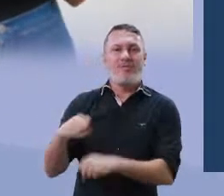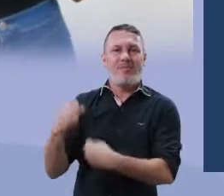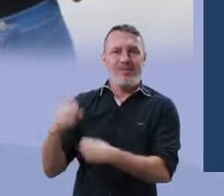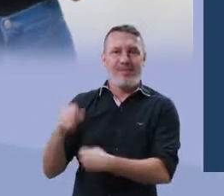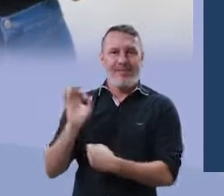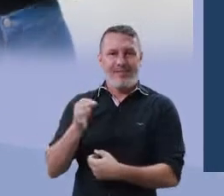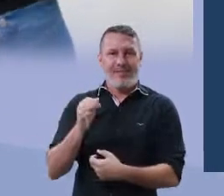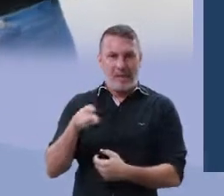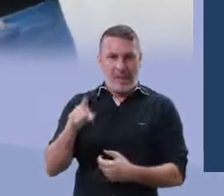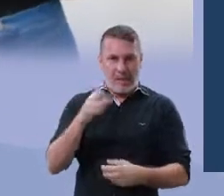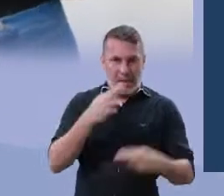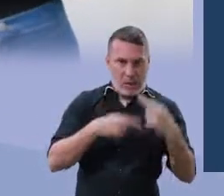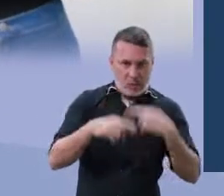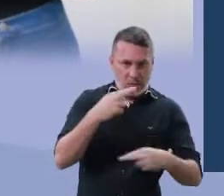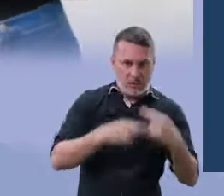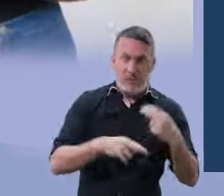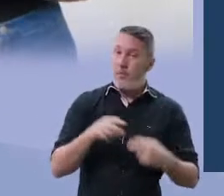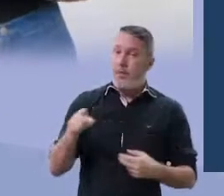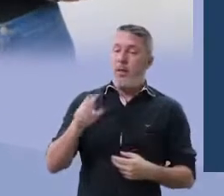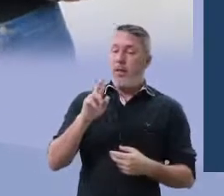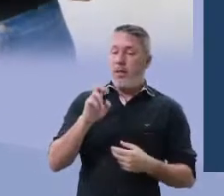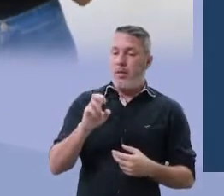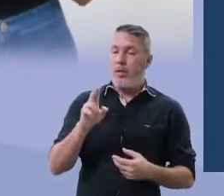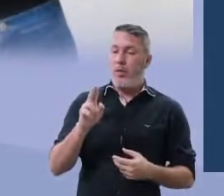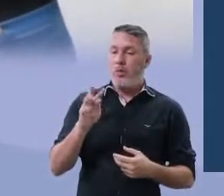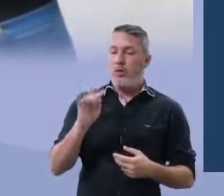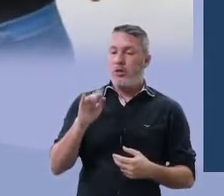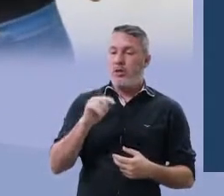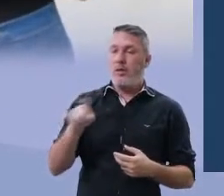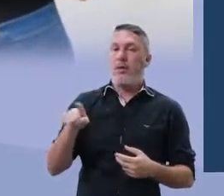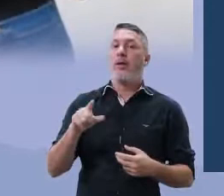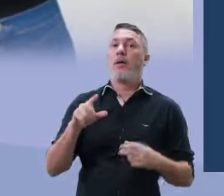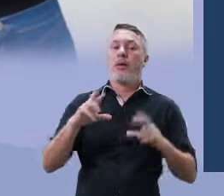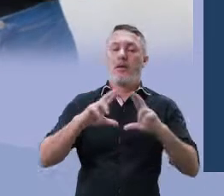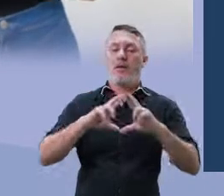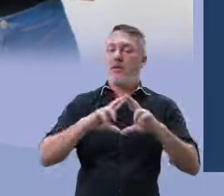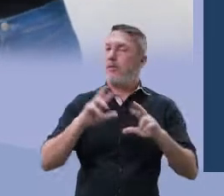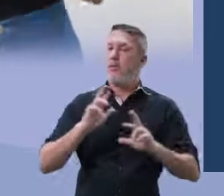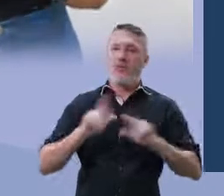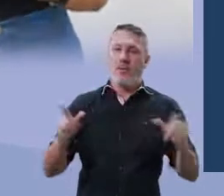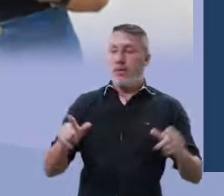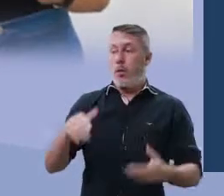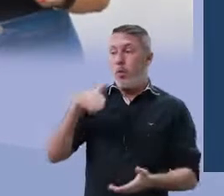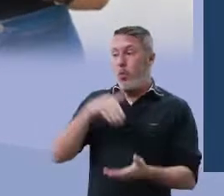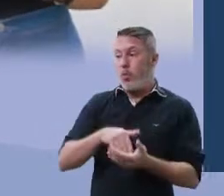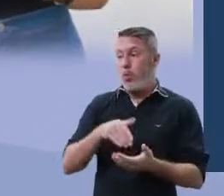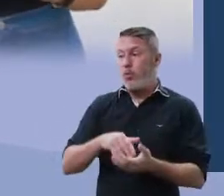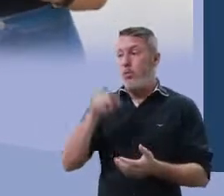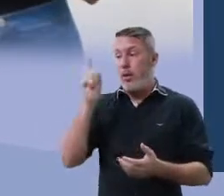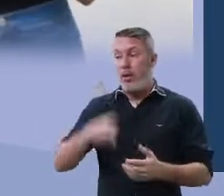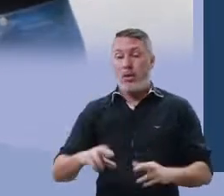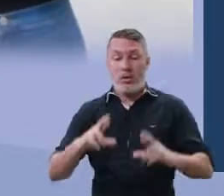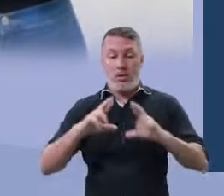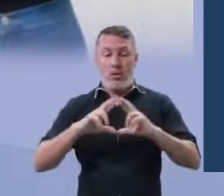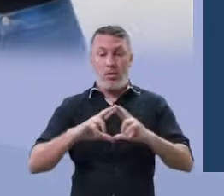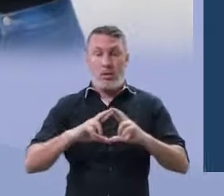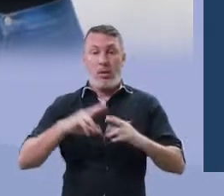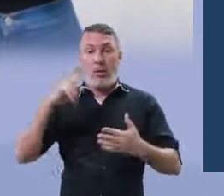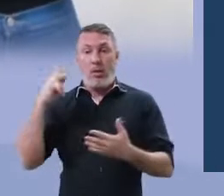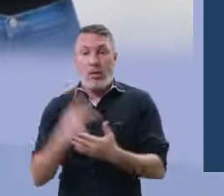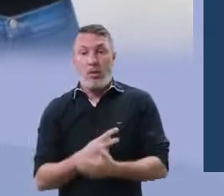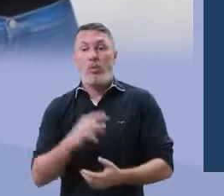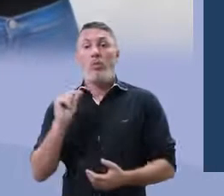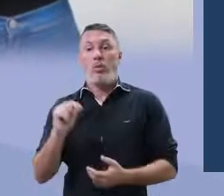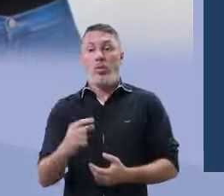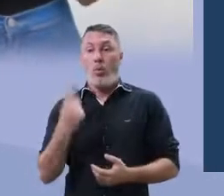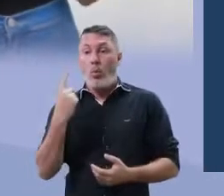vassoura para varrer casa. Isso não é reciclar, isso é reutilizar. Só vai ser reciclagem quando a gente